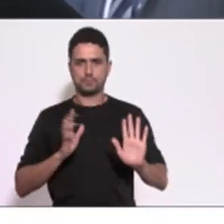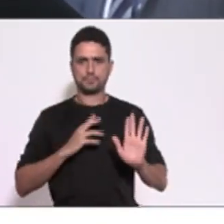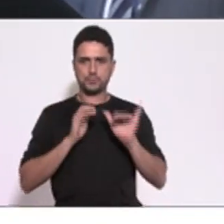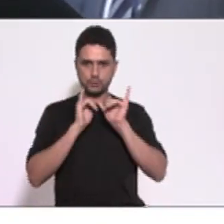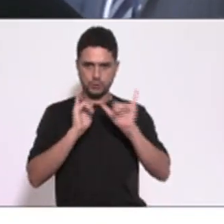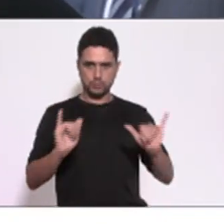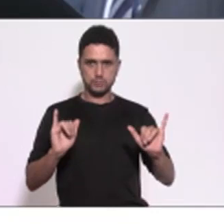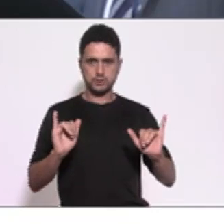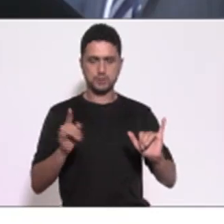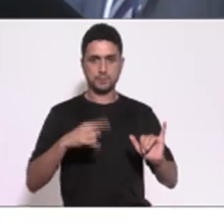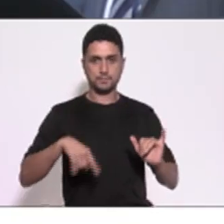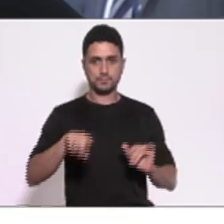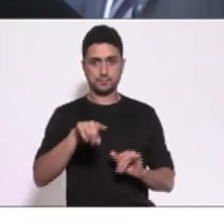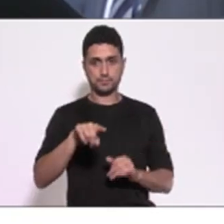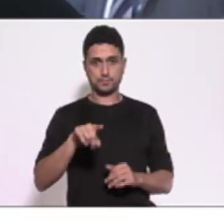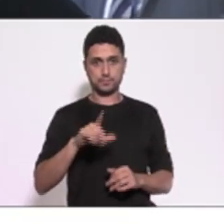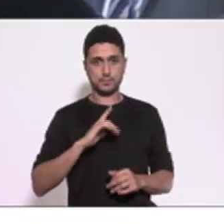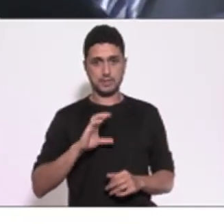de CPIs.